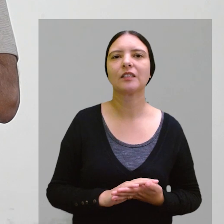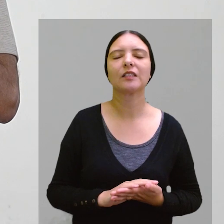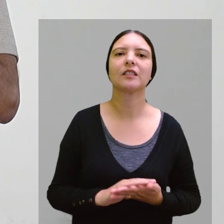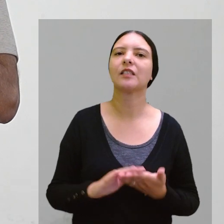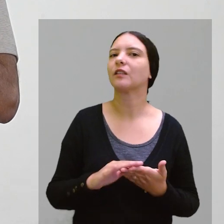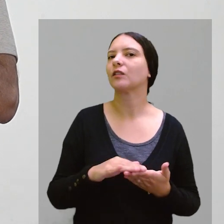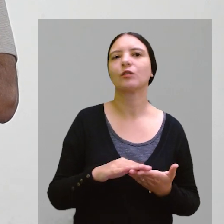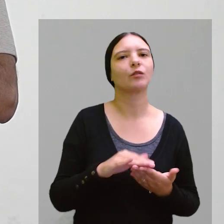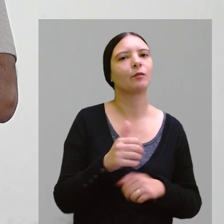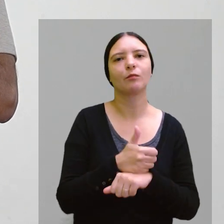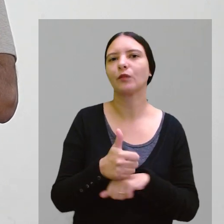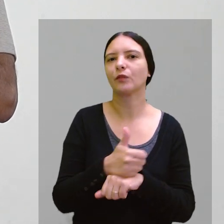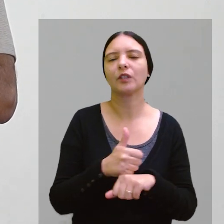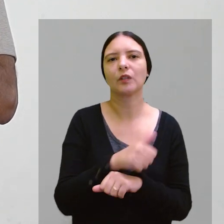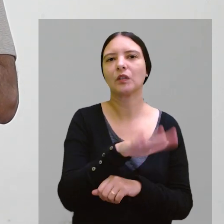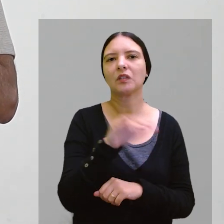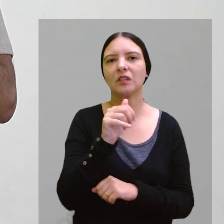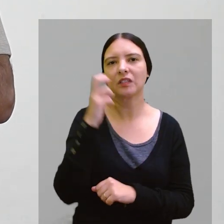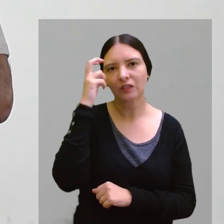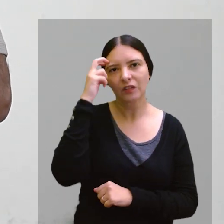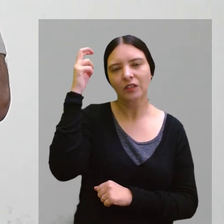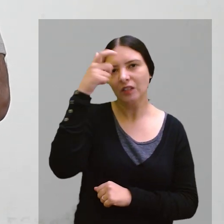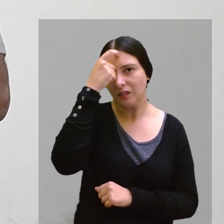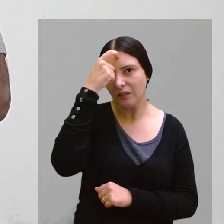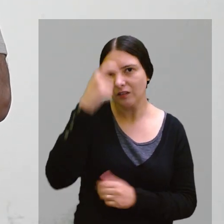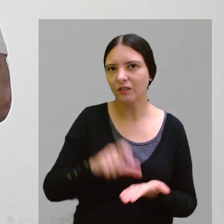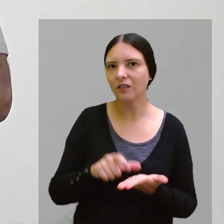sendo contratada para trabalhar com inteligência artificial?